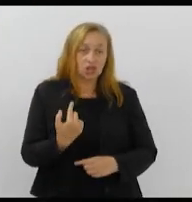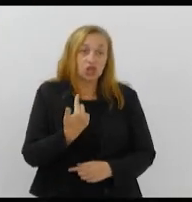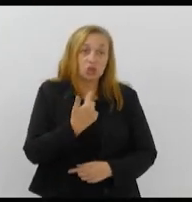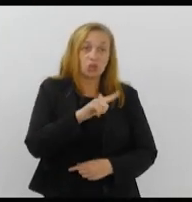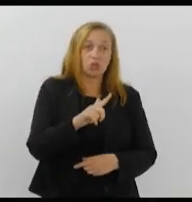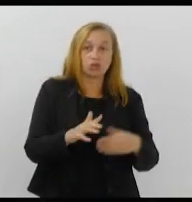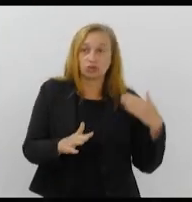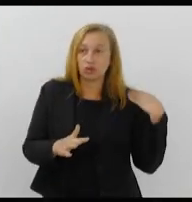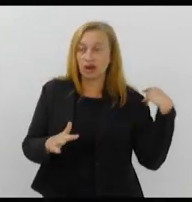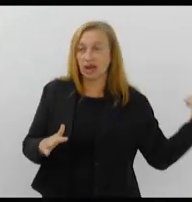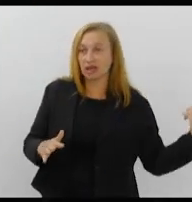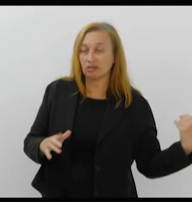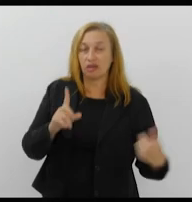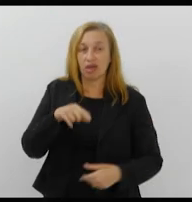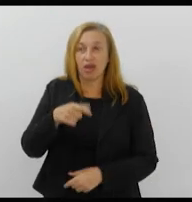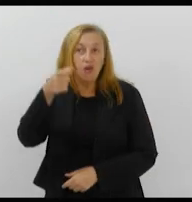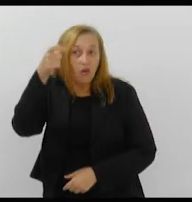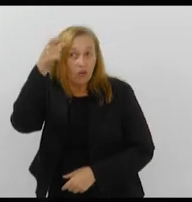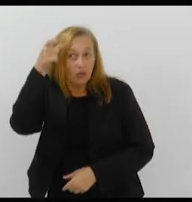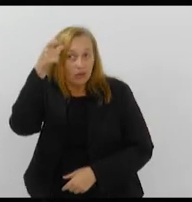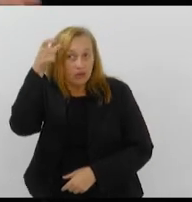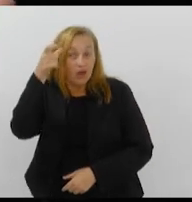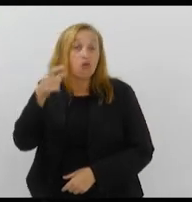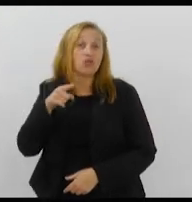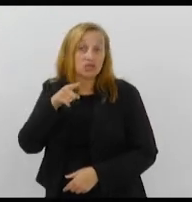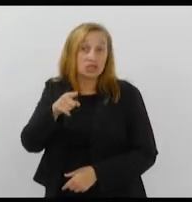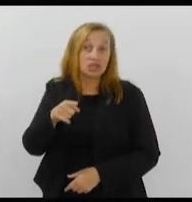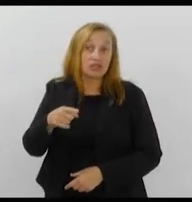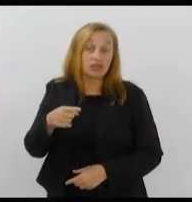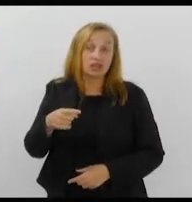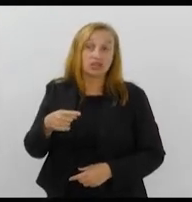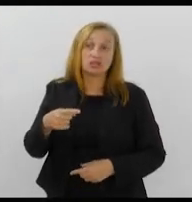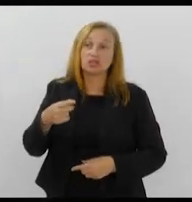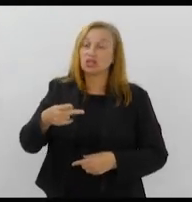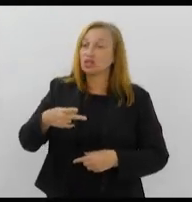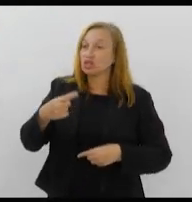o diabo, você está proferindo um discurso de ódio